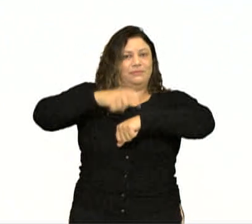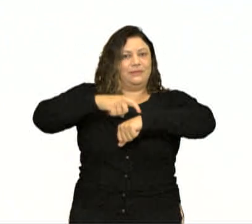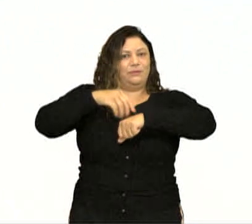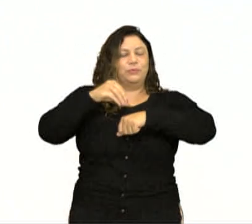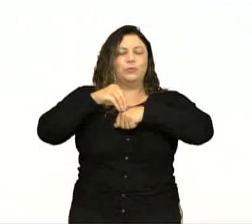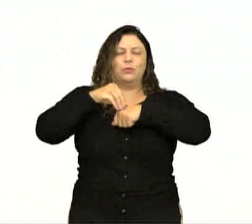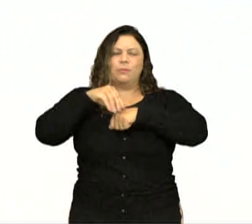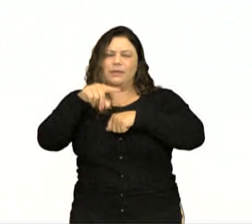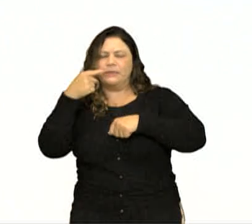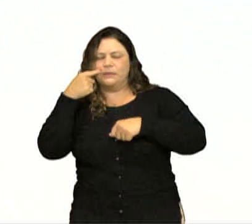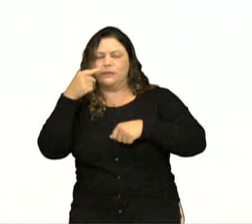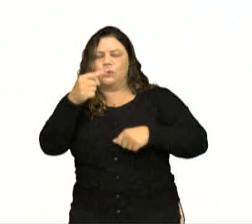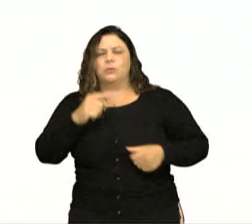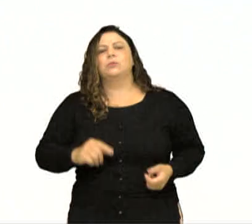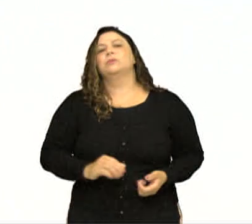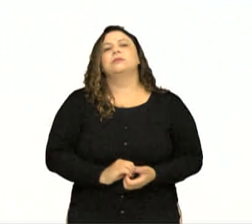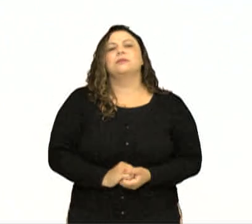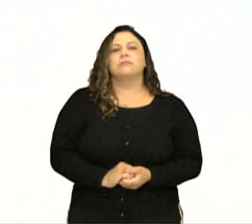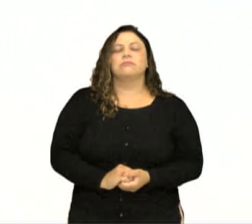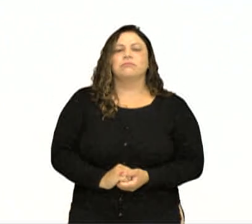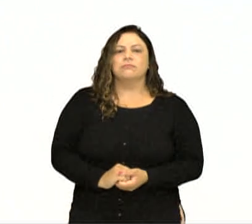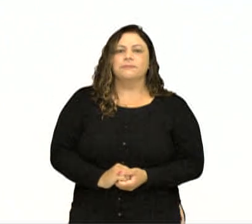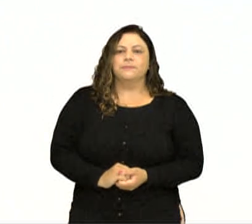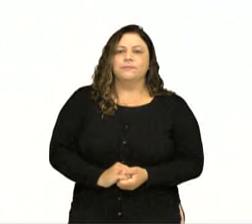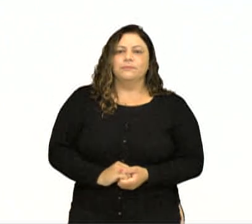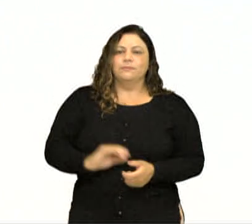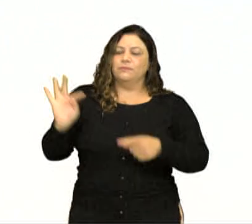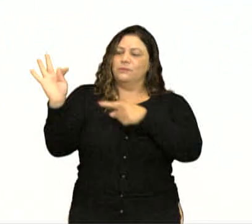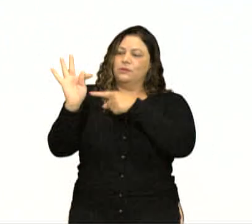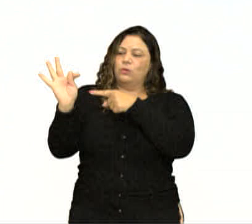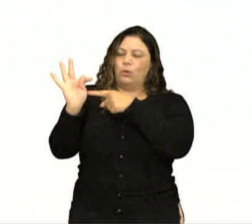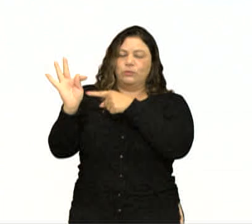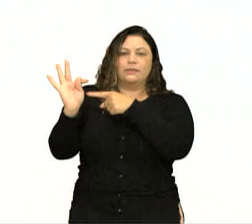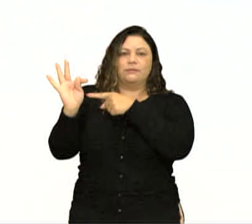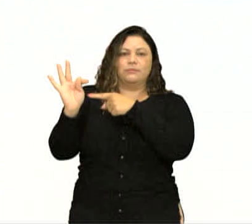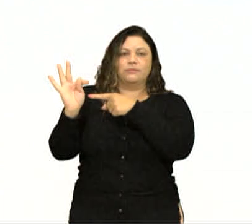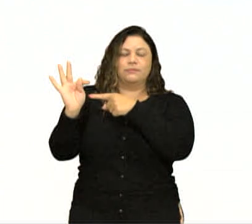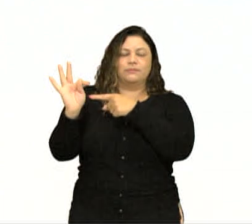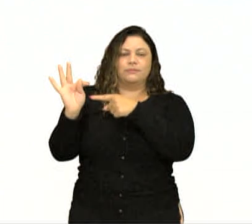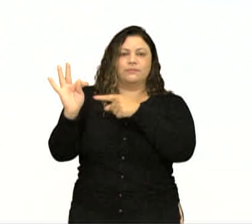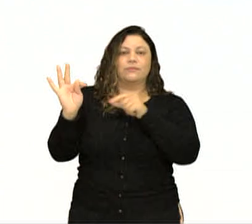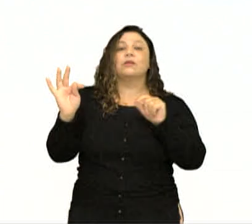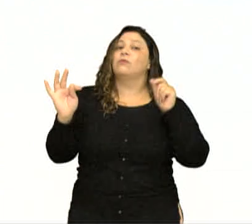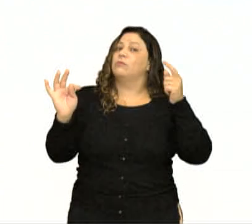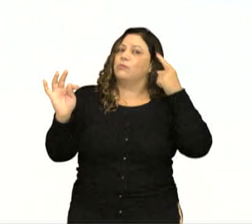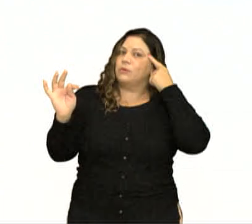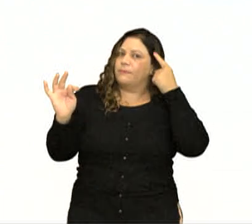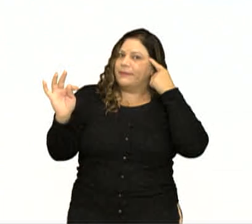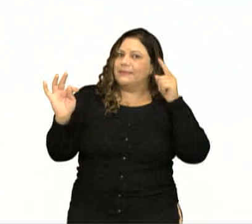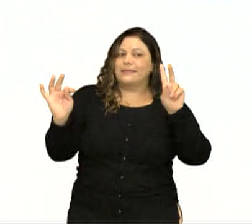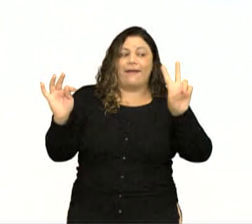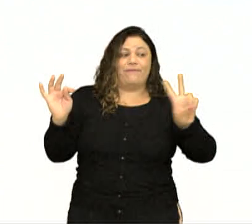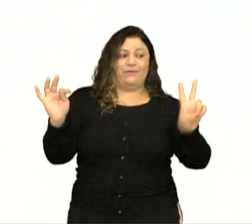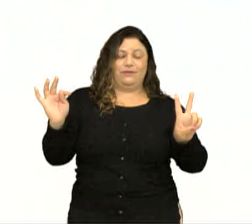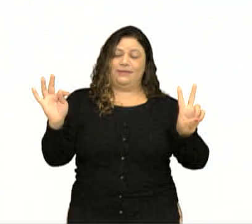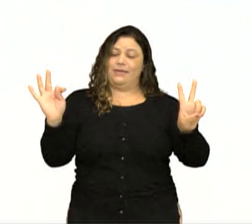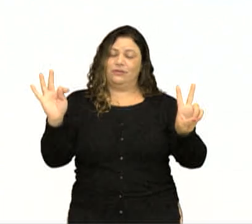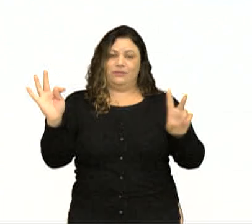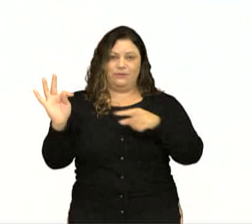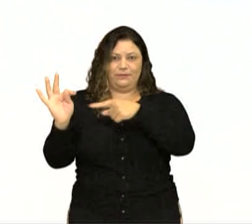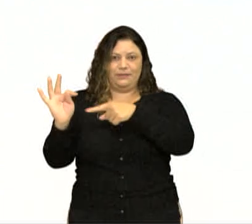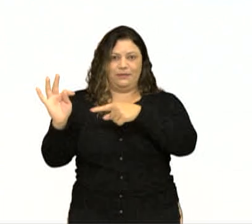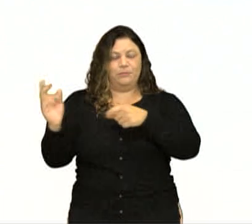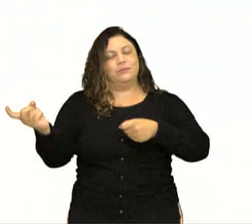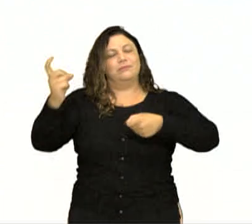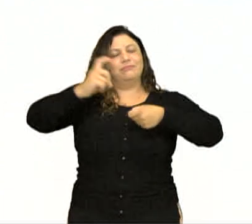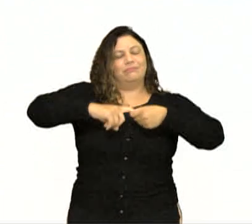dica. Velocidade, pessoal, é o deslocamento pelo tempo. Você pode pensar assim. E na sequência eu vou